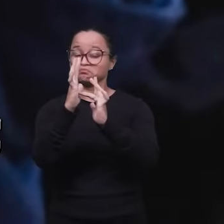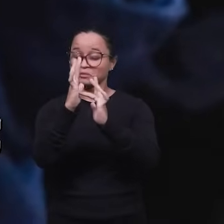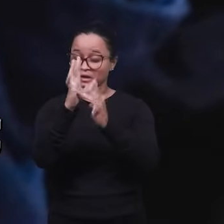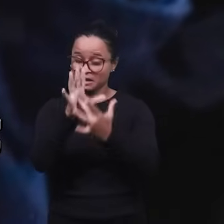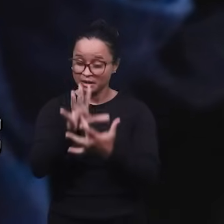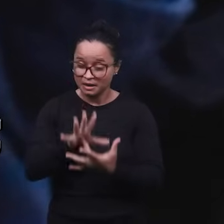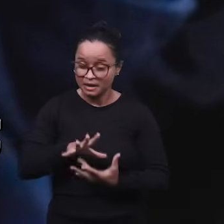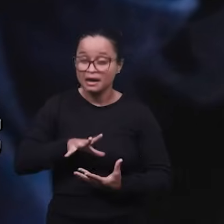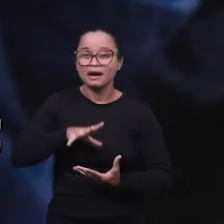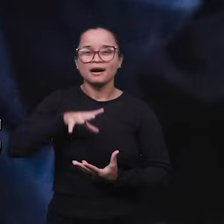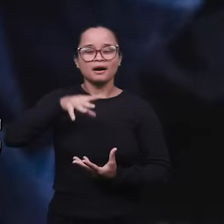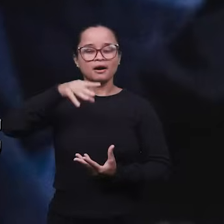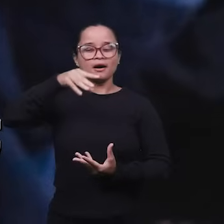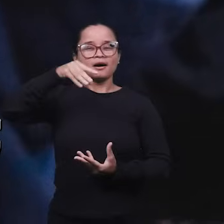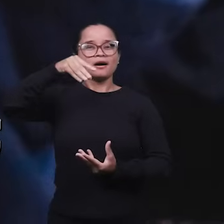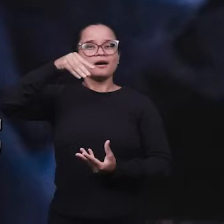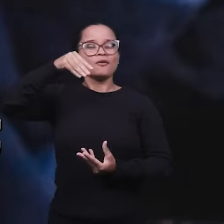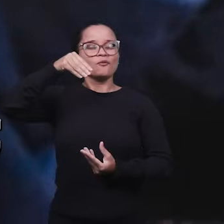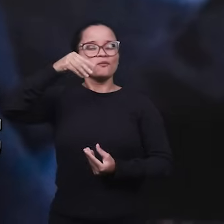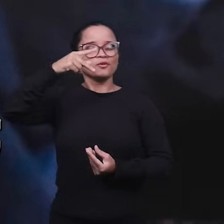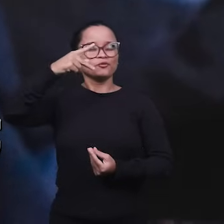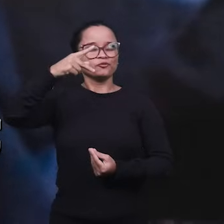quer alimentar tua